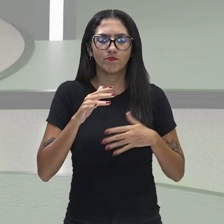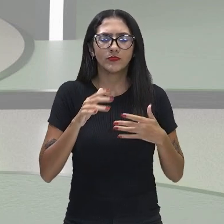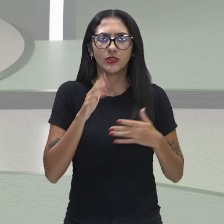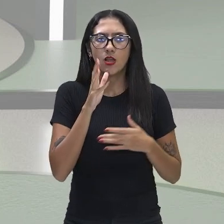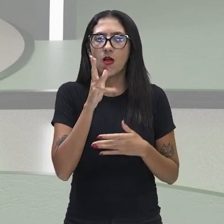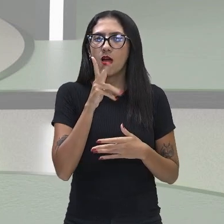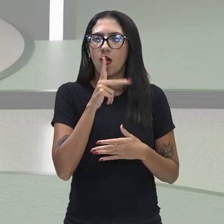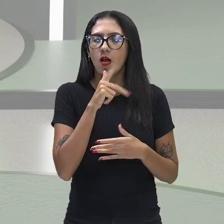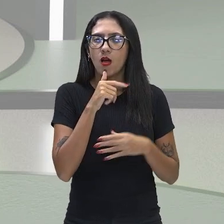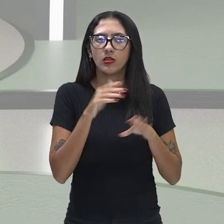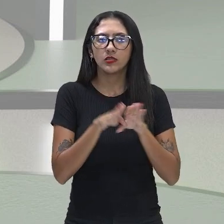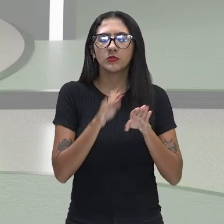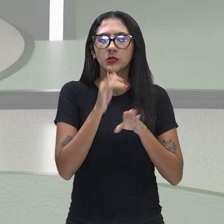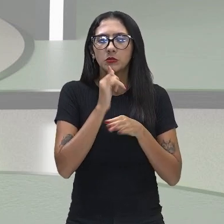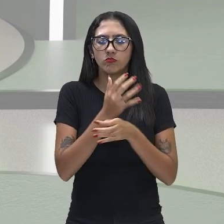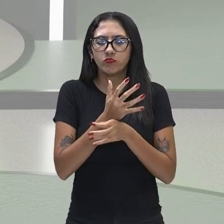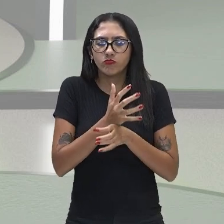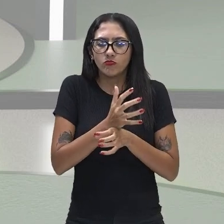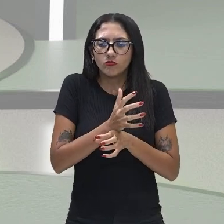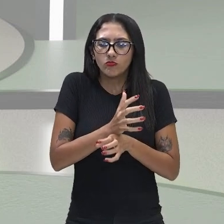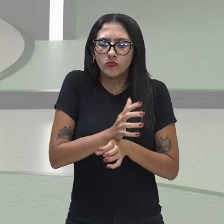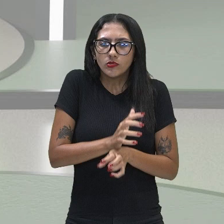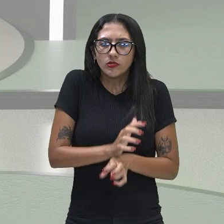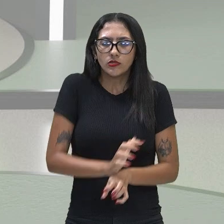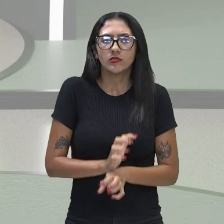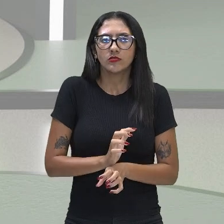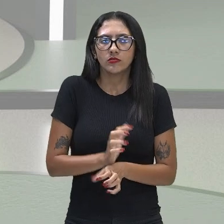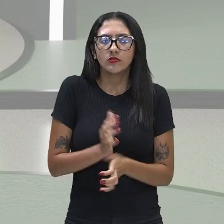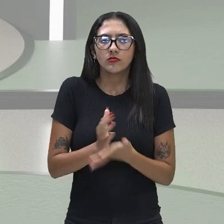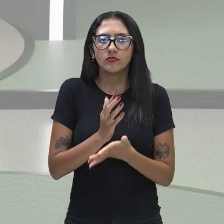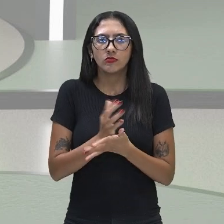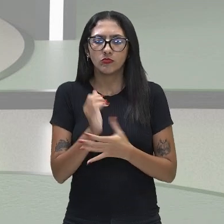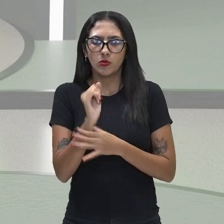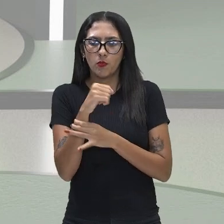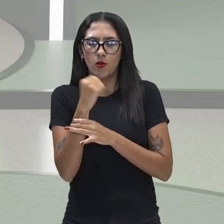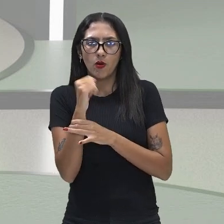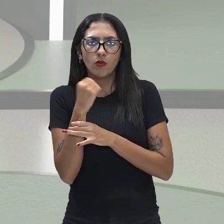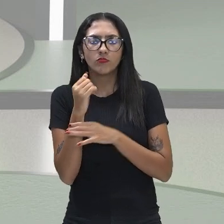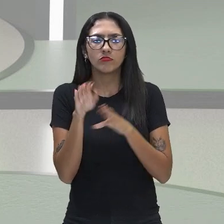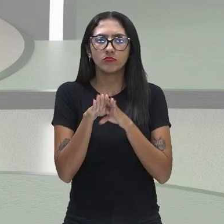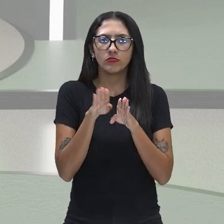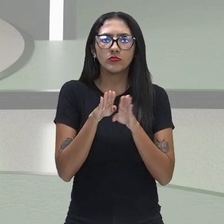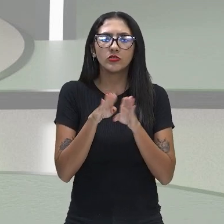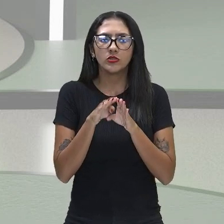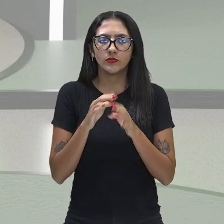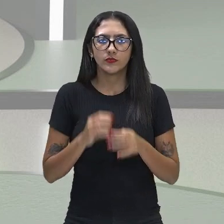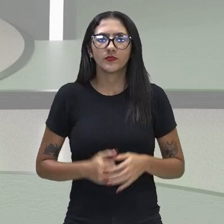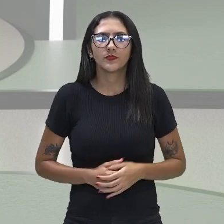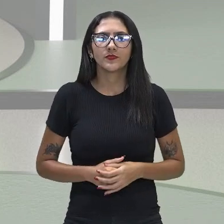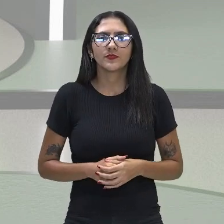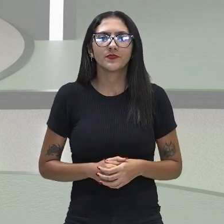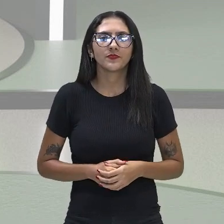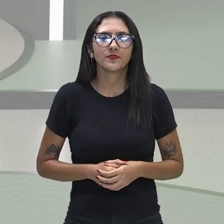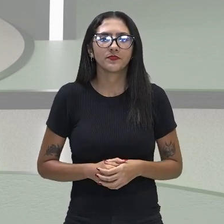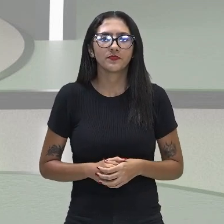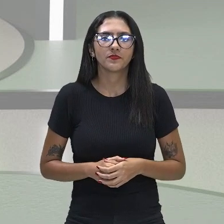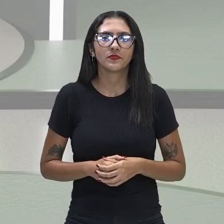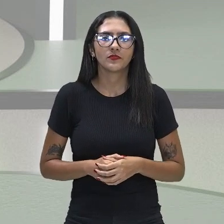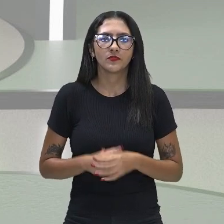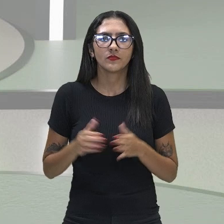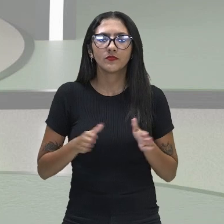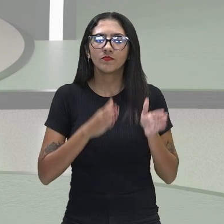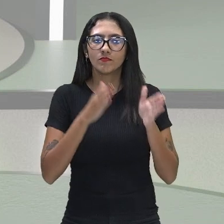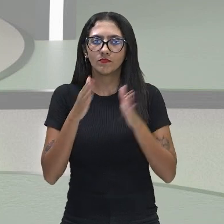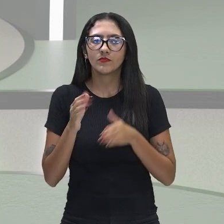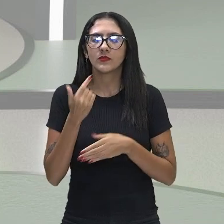a rigidez dos membros inferiores. Já a doença de Alzheimer, que